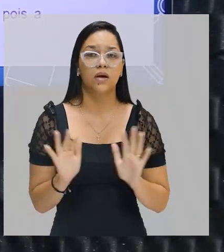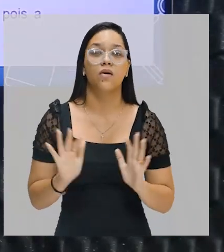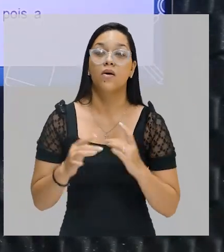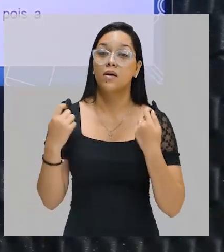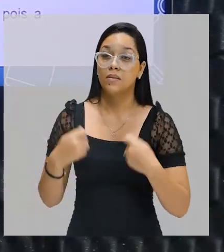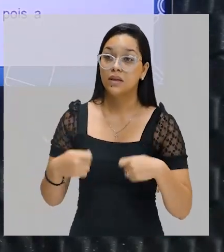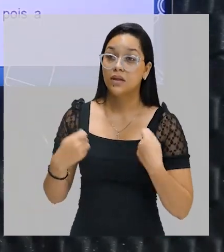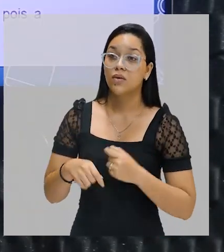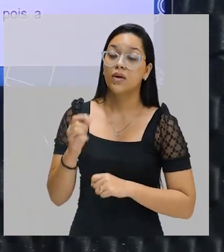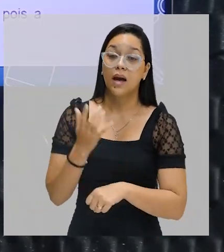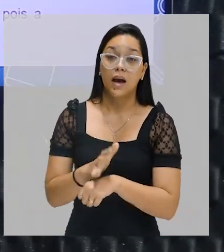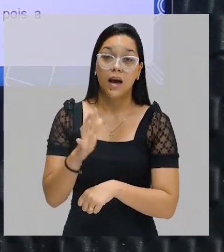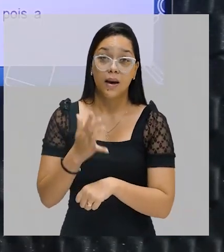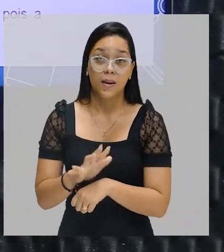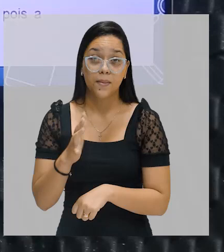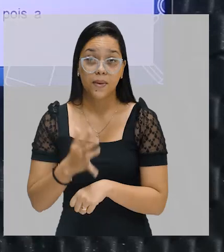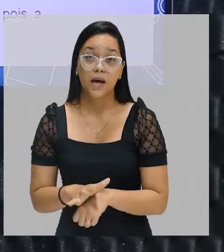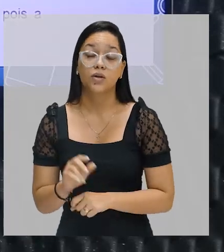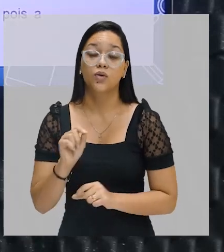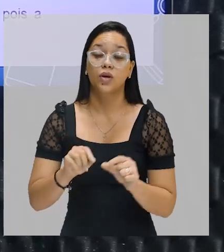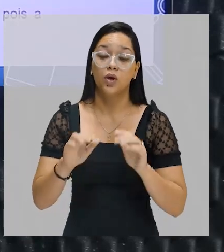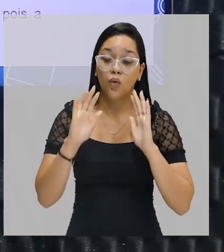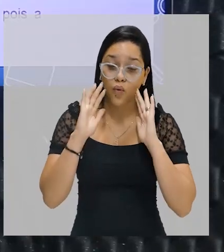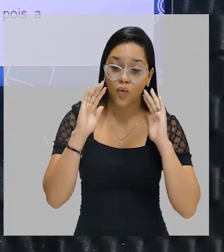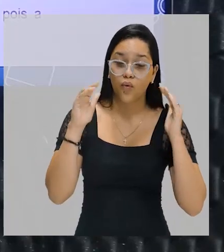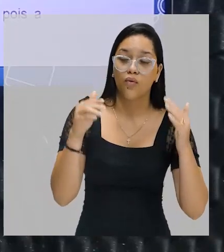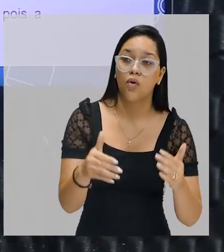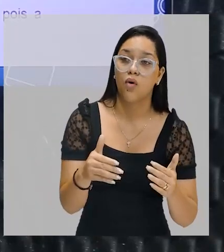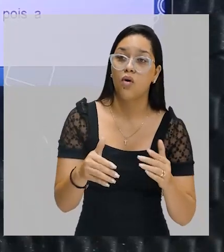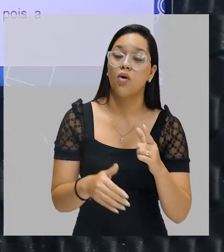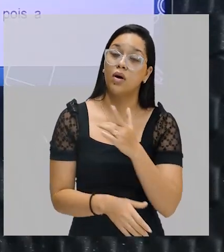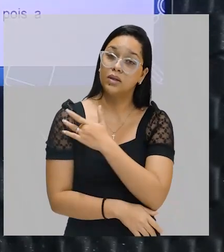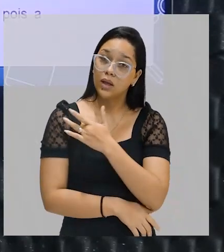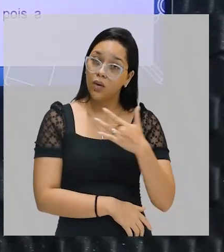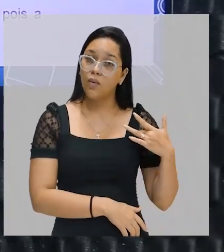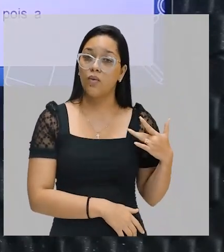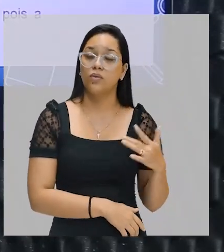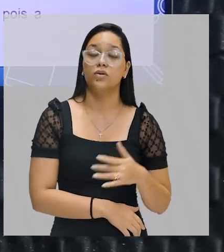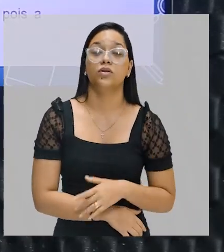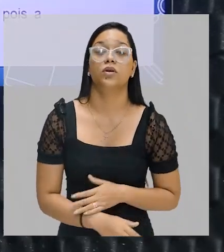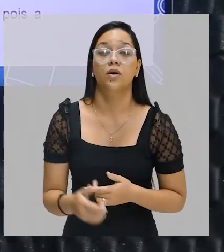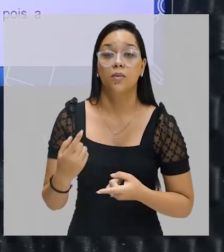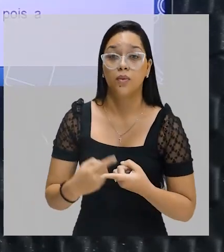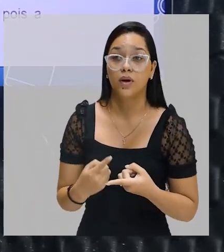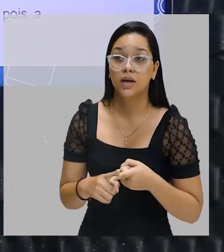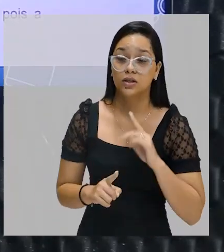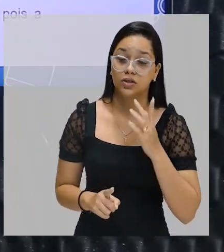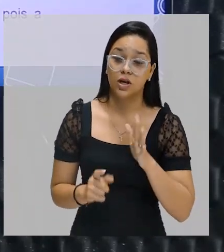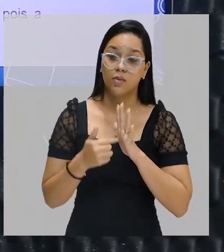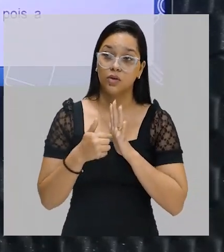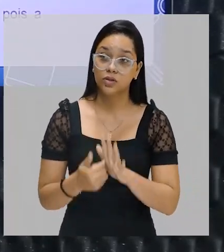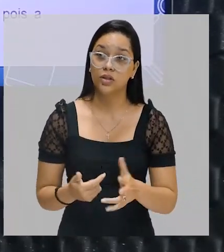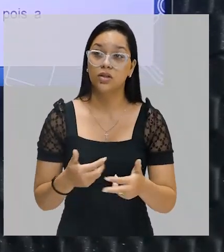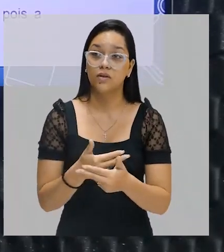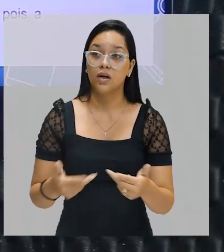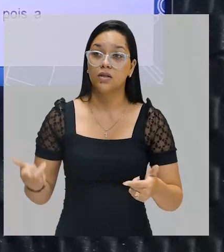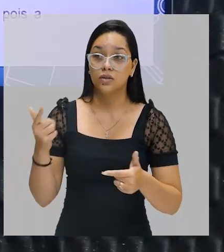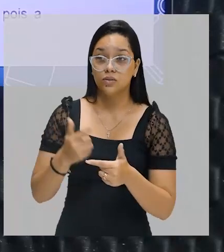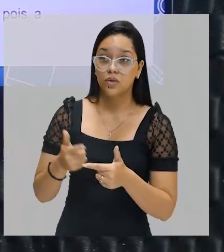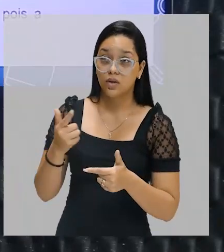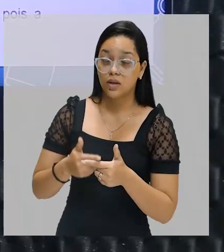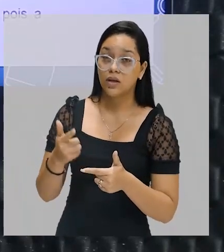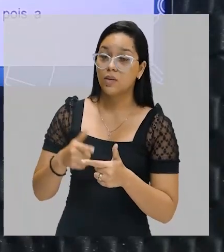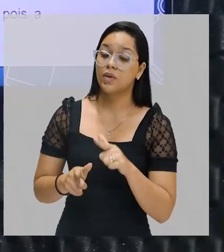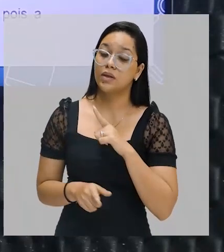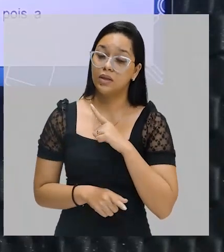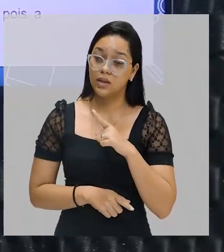tem que procurar a prática de exercícios físicos visando a sua saúde, porque eu já elenquei para vocês a série de problemas que o excesso de